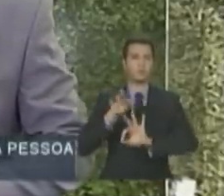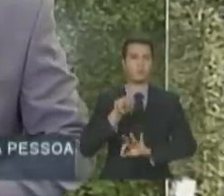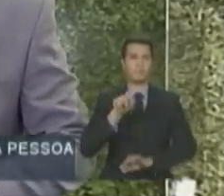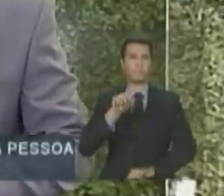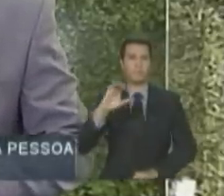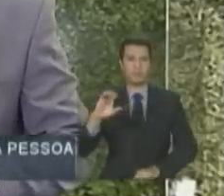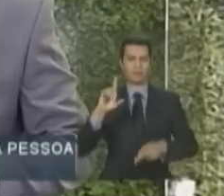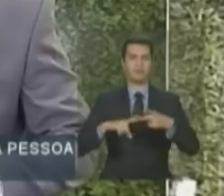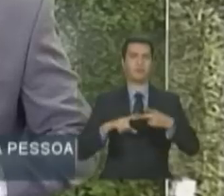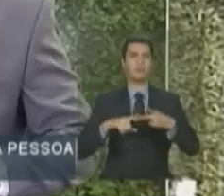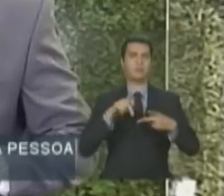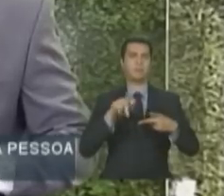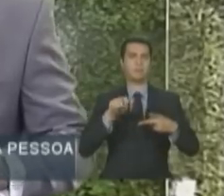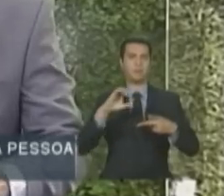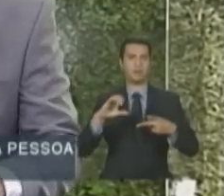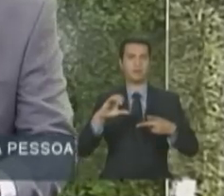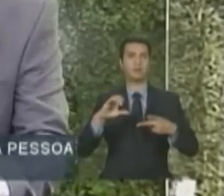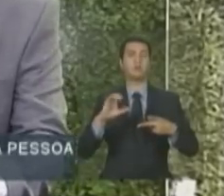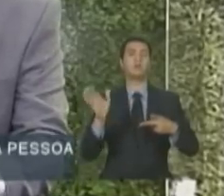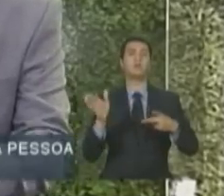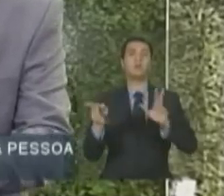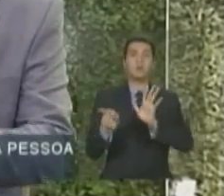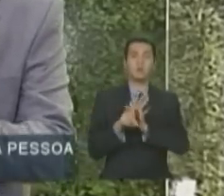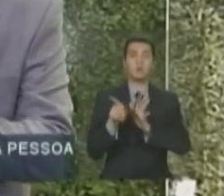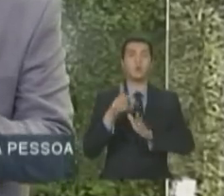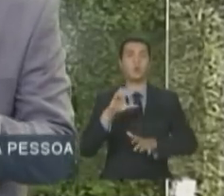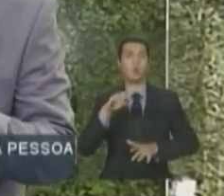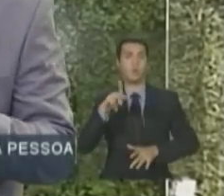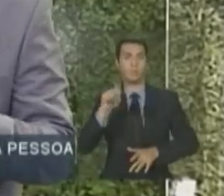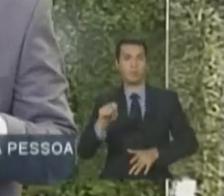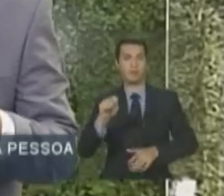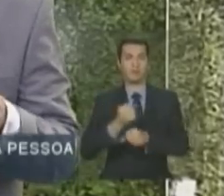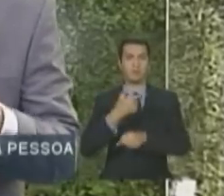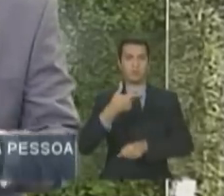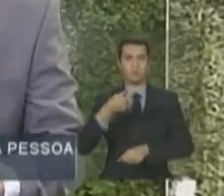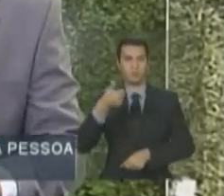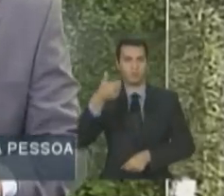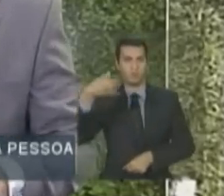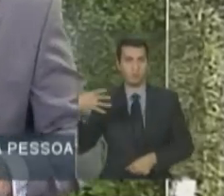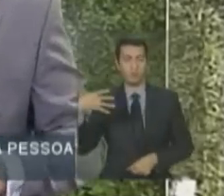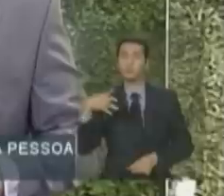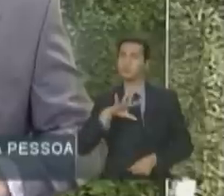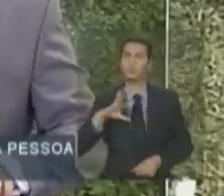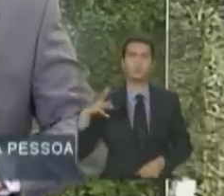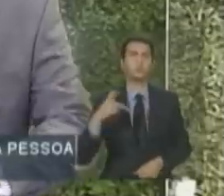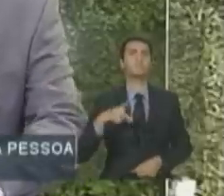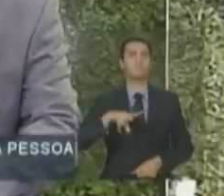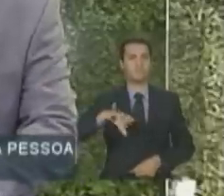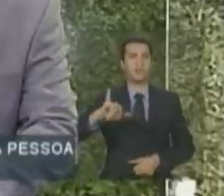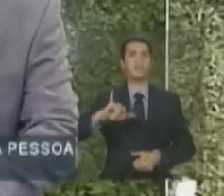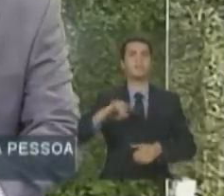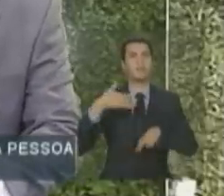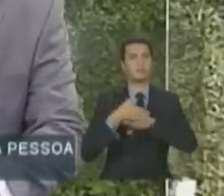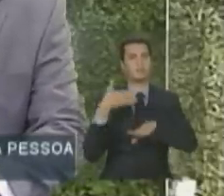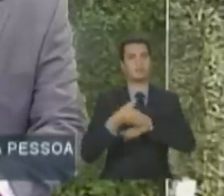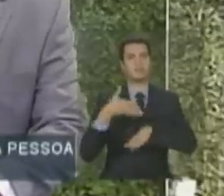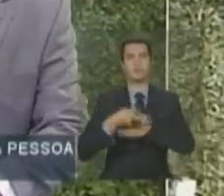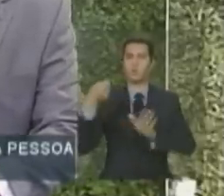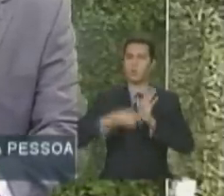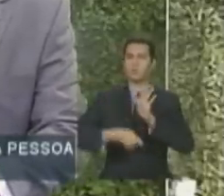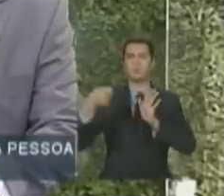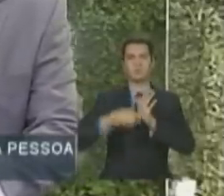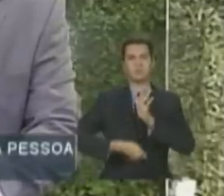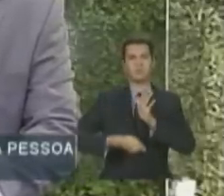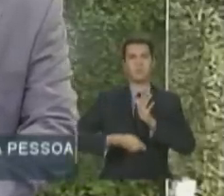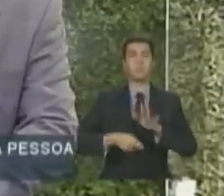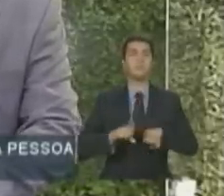Copa 2014. Também contaremos com a exigência de acessibilidade. E para supervisionar, e para ver